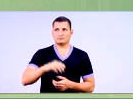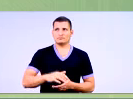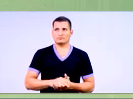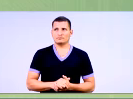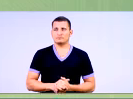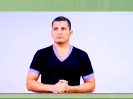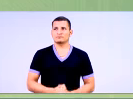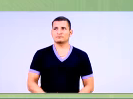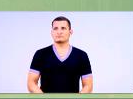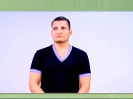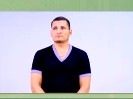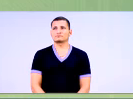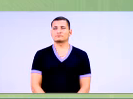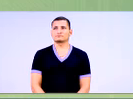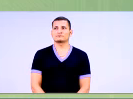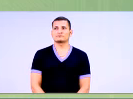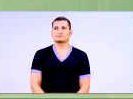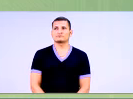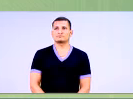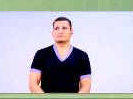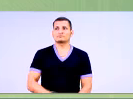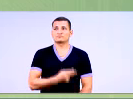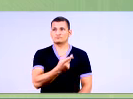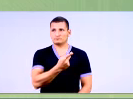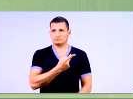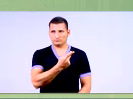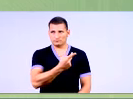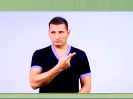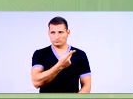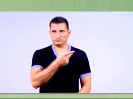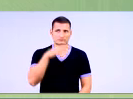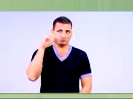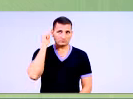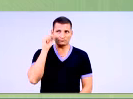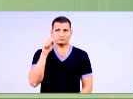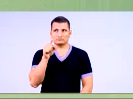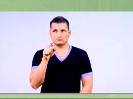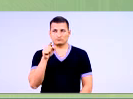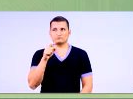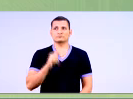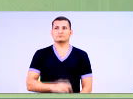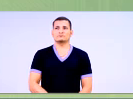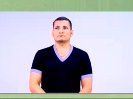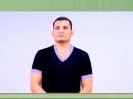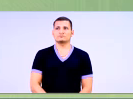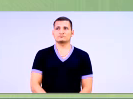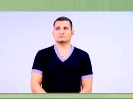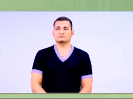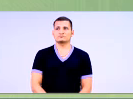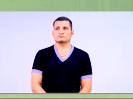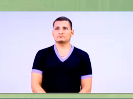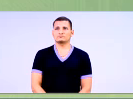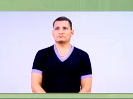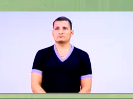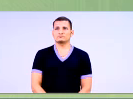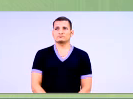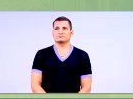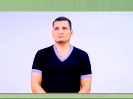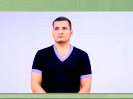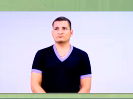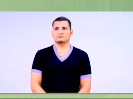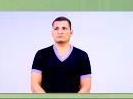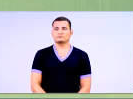to you. Então, o Tony e eu ouviremos você. Will listen. Ok, próximo.